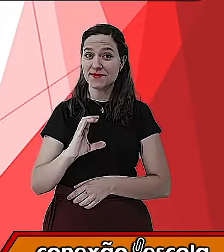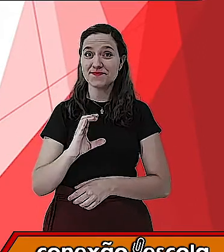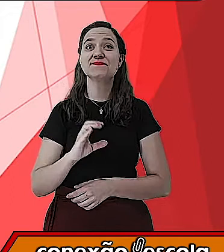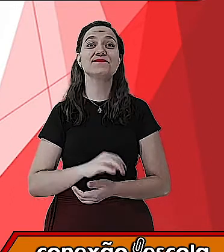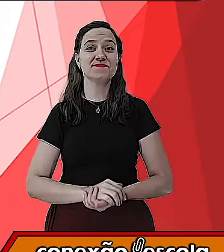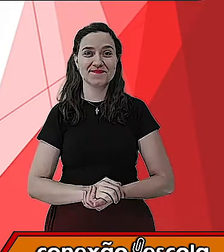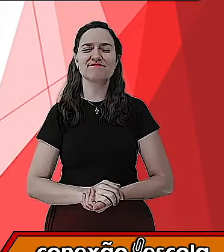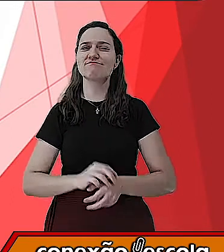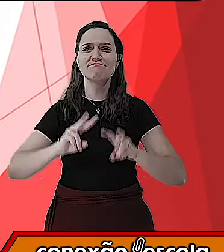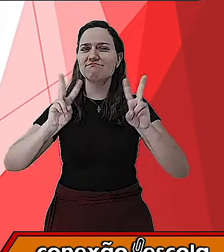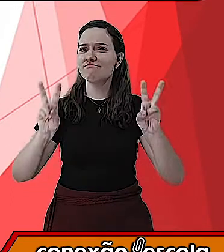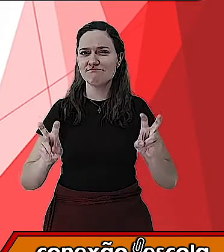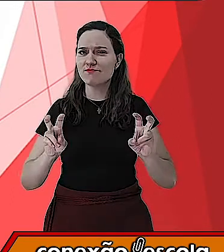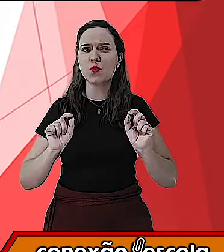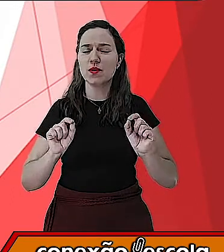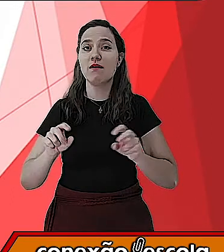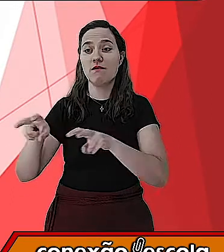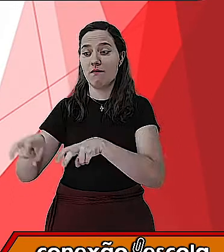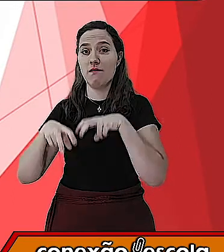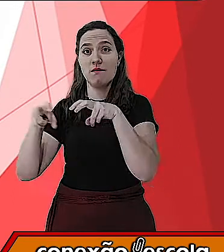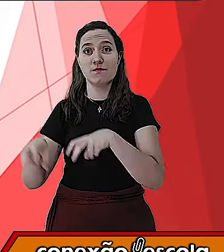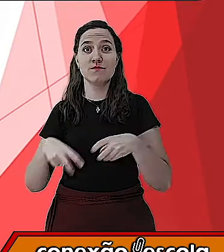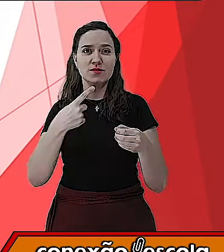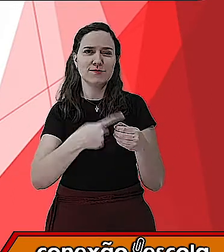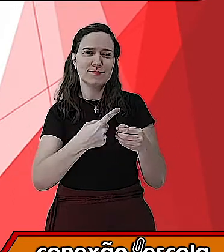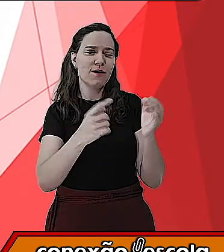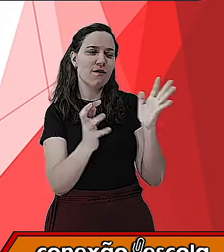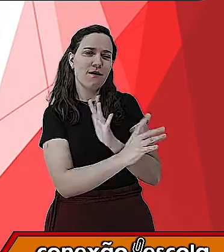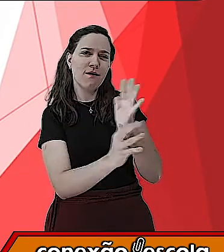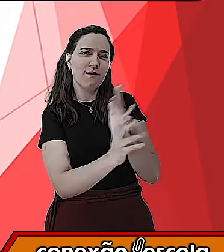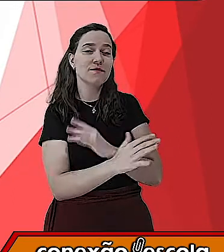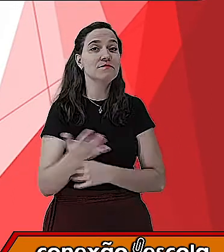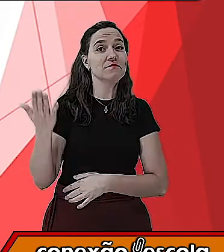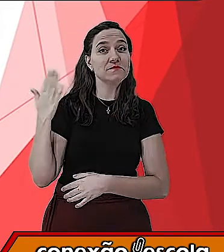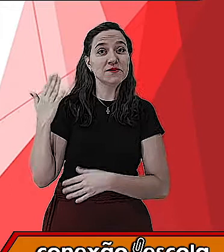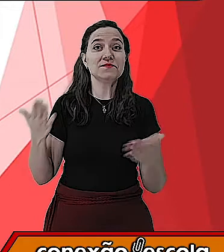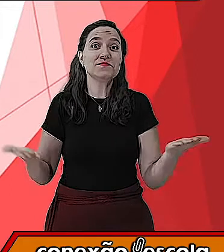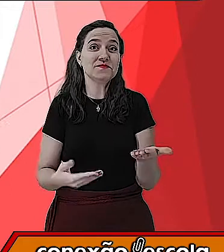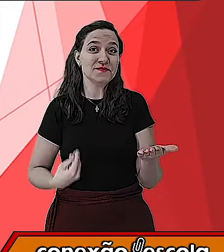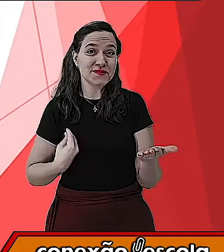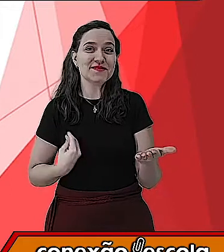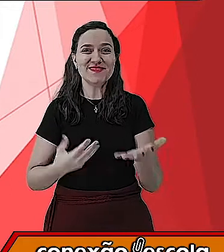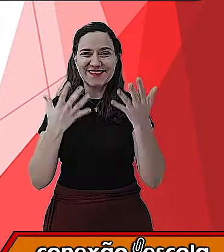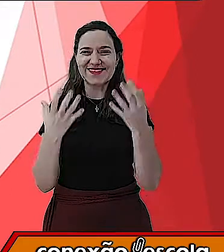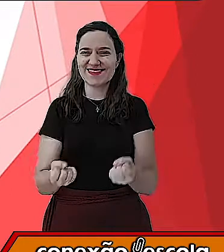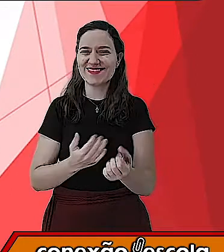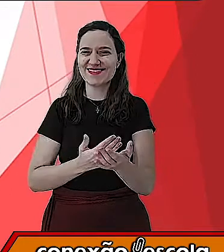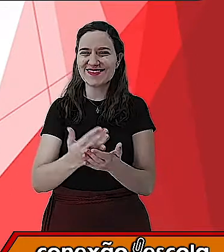C, com o tema Campo e Cidade, passado e presente. Vamos